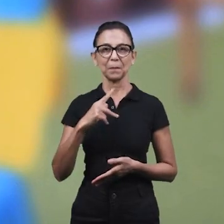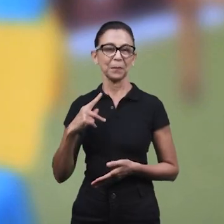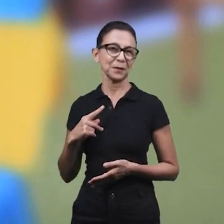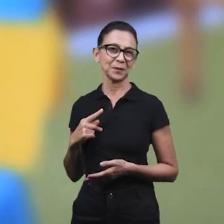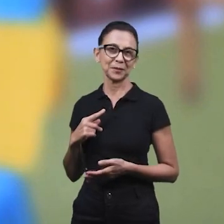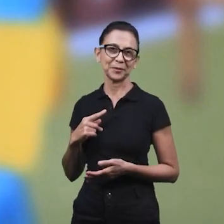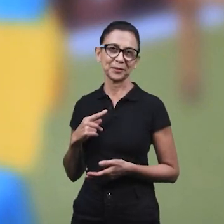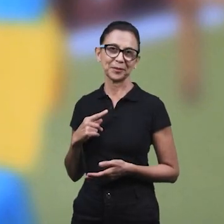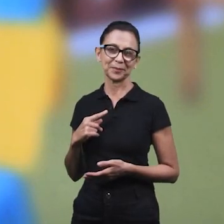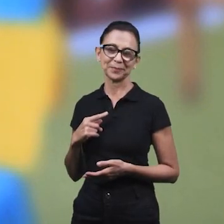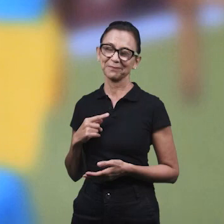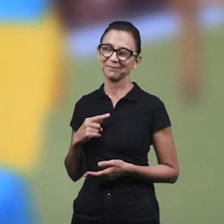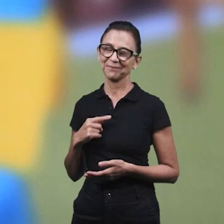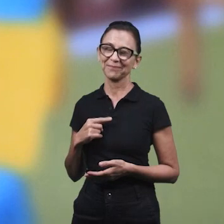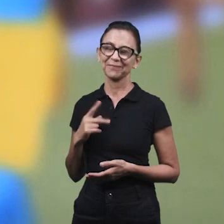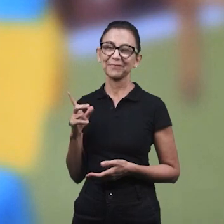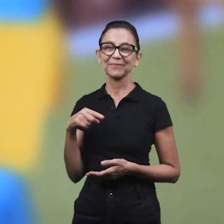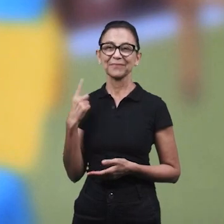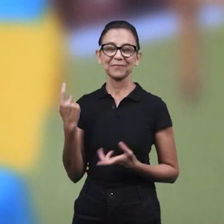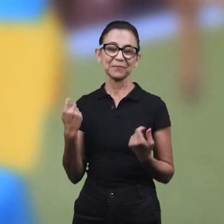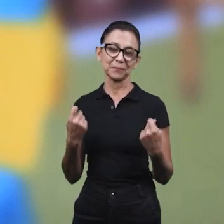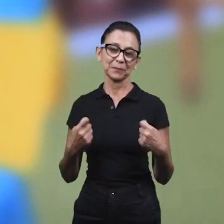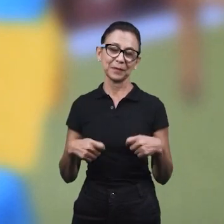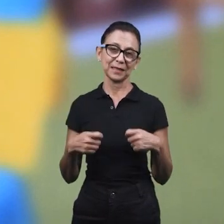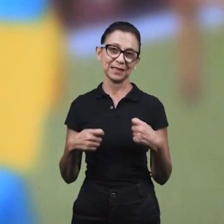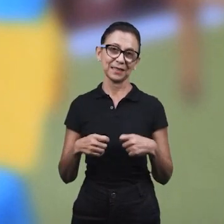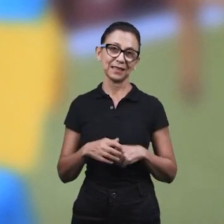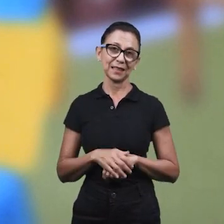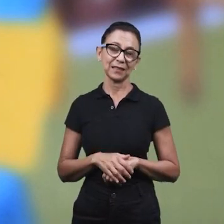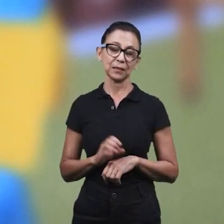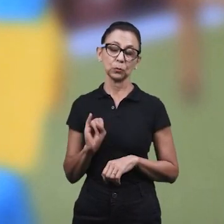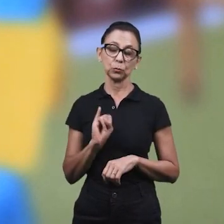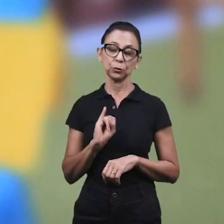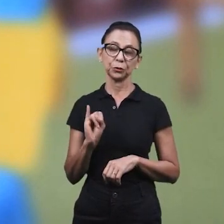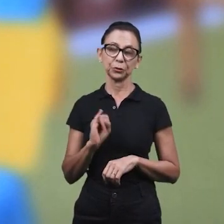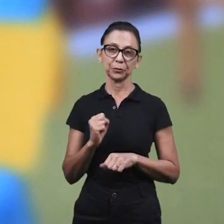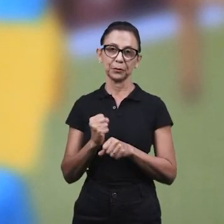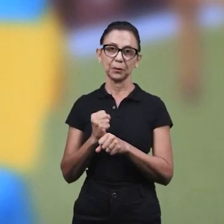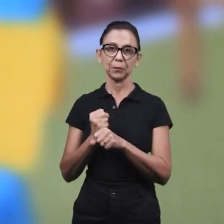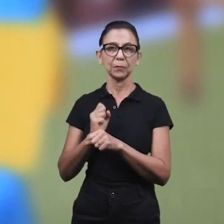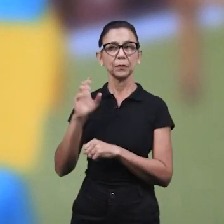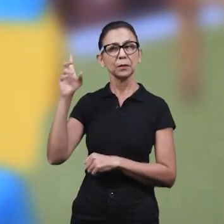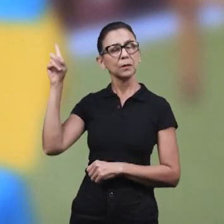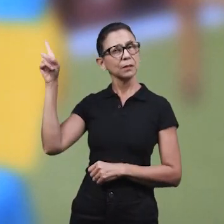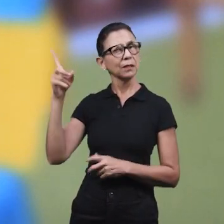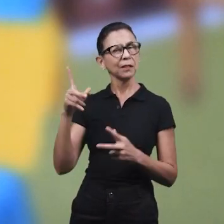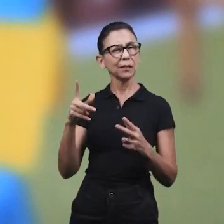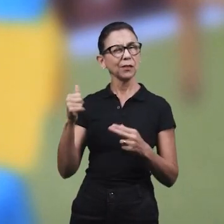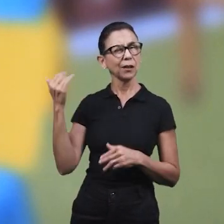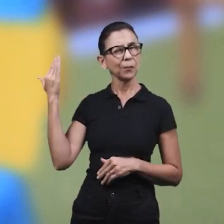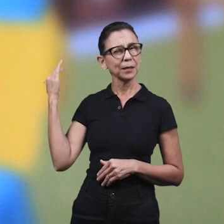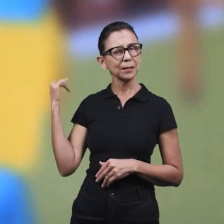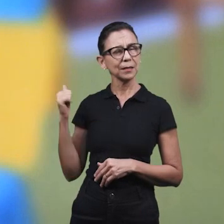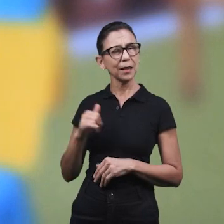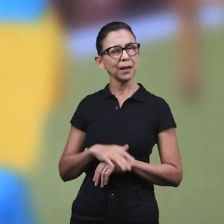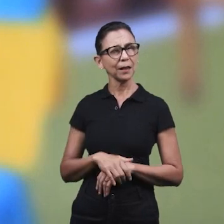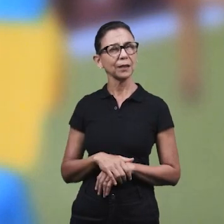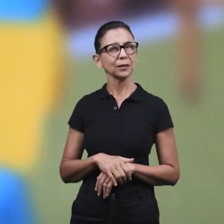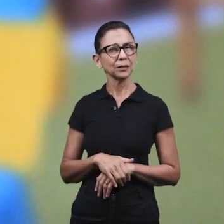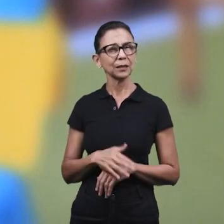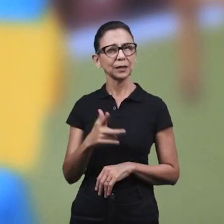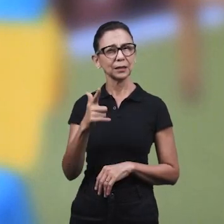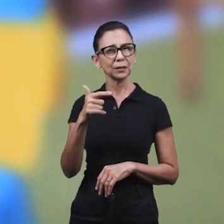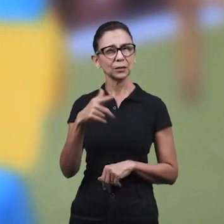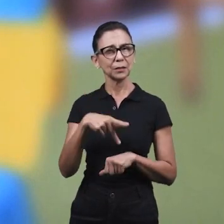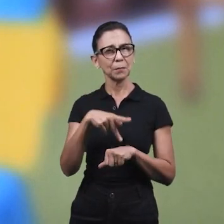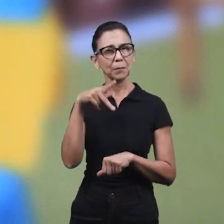nós lembramos. E nós, queridos, precisamos ser úteis na obra de Deus, como aquelas 12 pedras